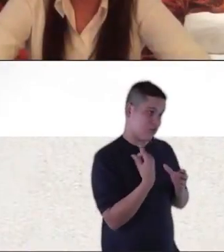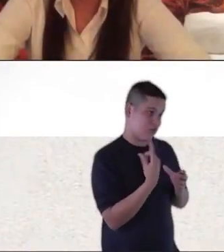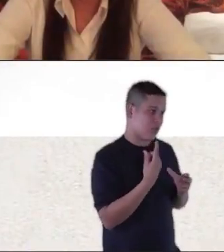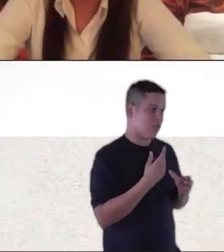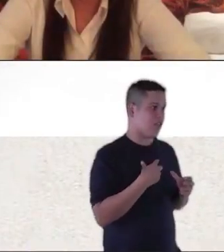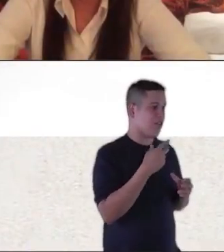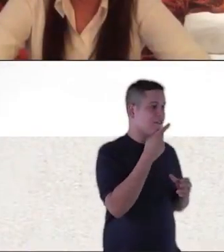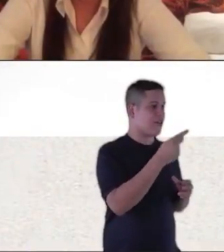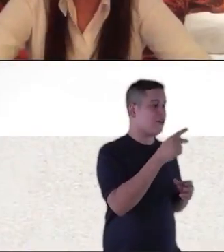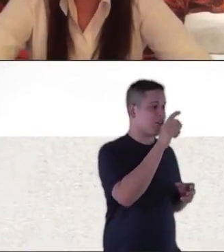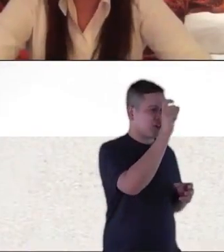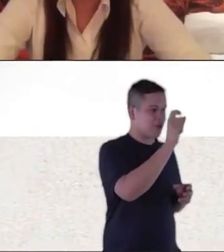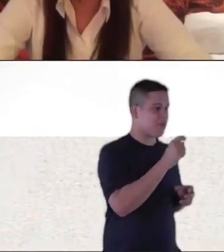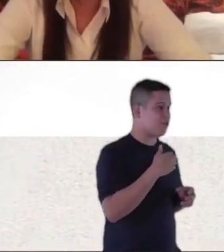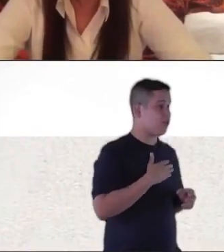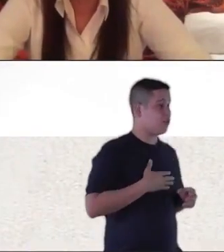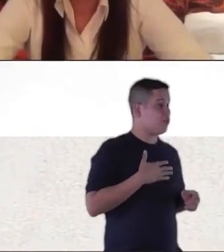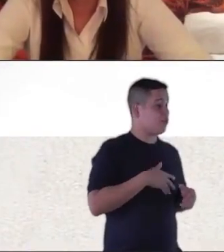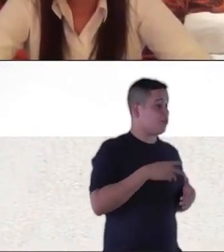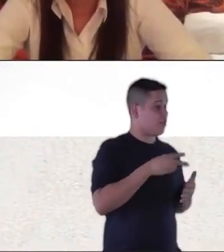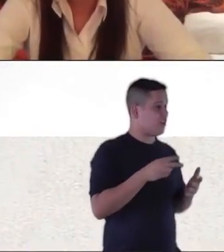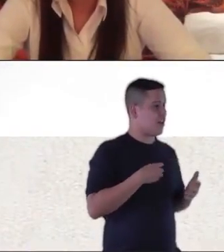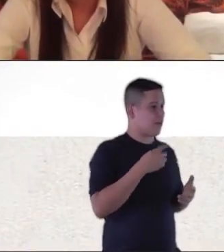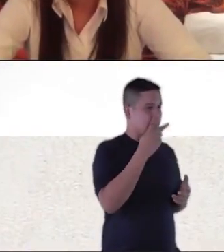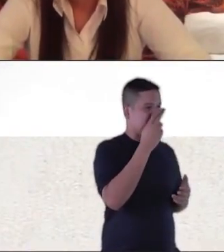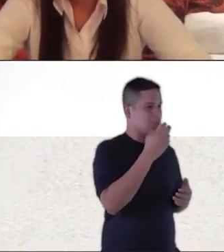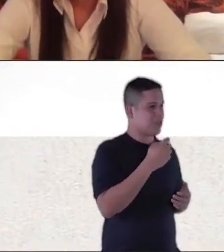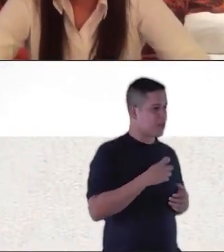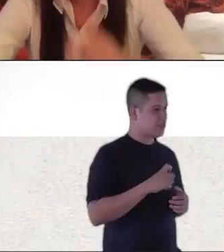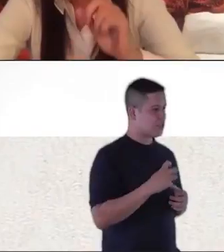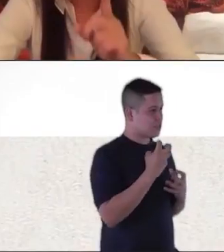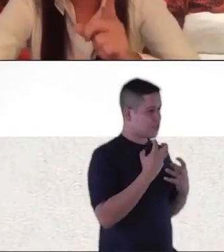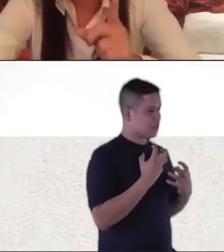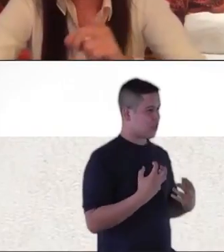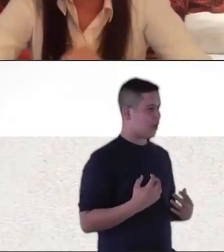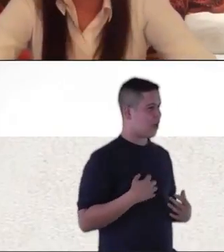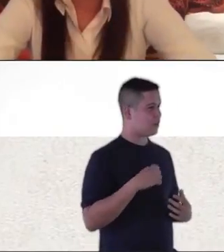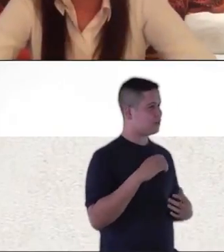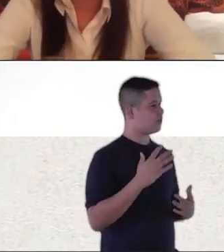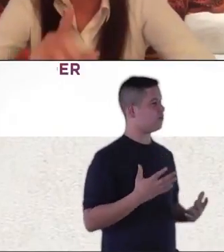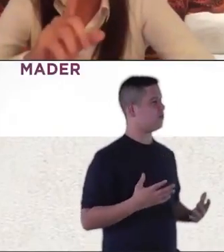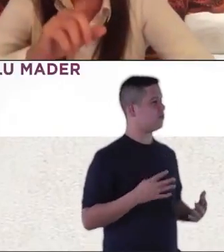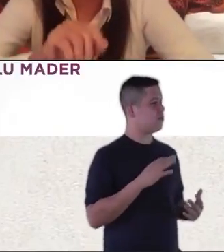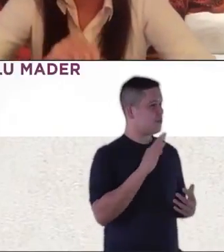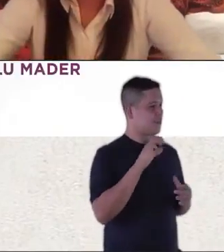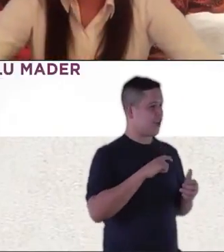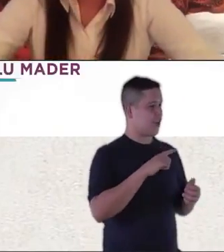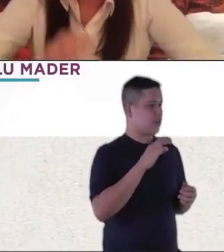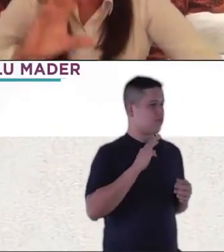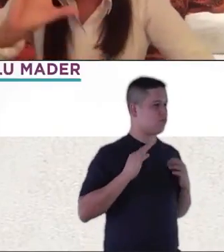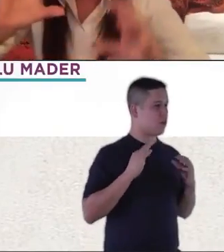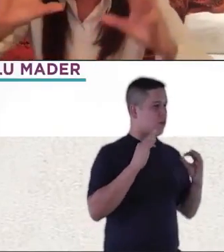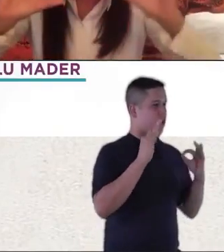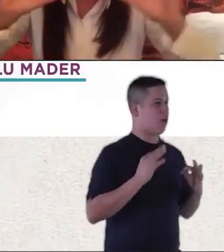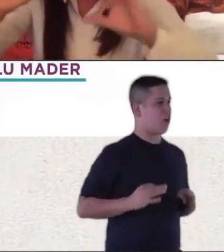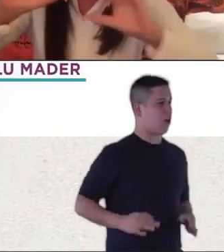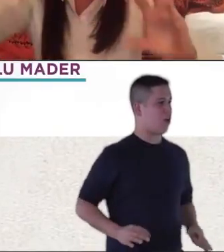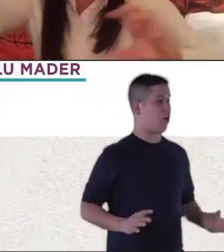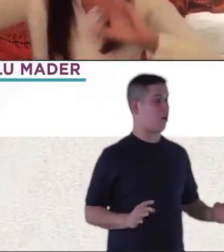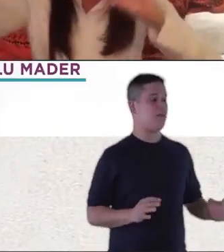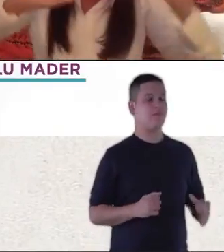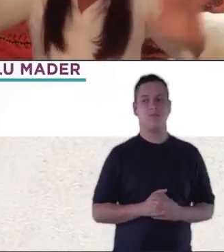muito sexy? Eu vi. Eu acho que ainda nem estava no grupo, mas eu acho que o Tony me mostrou que